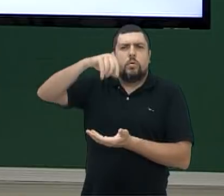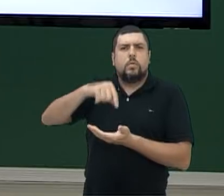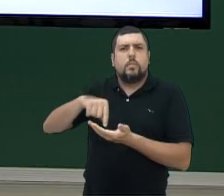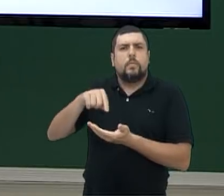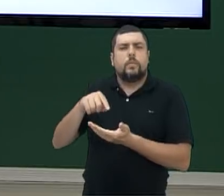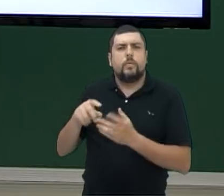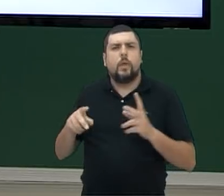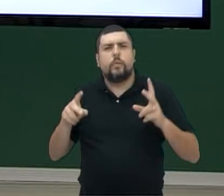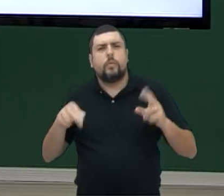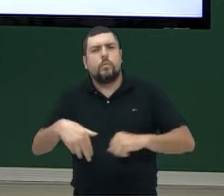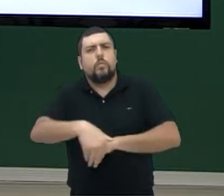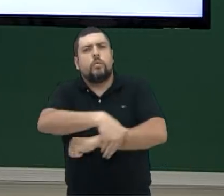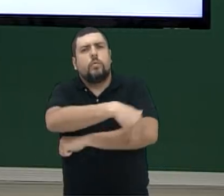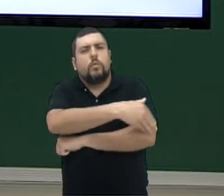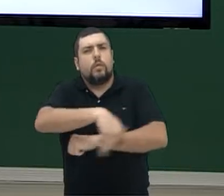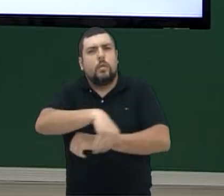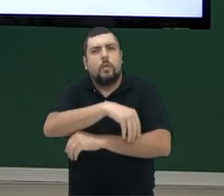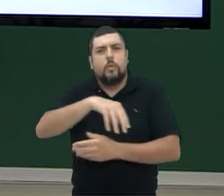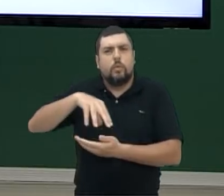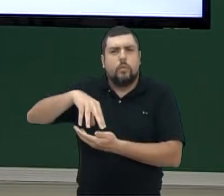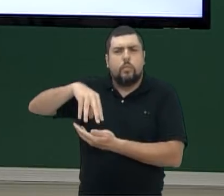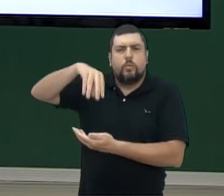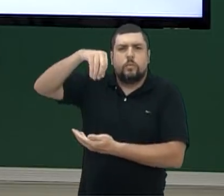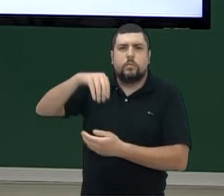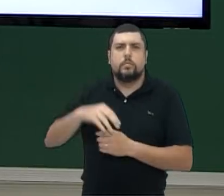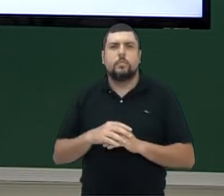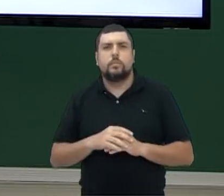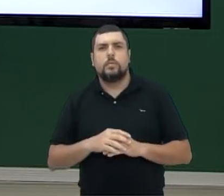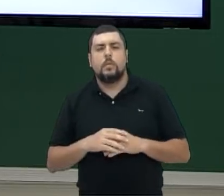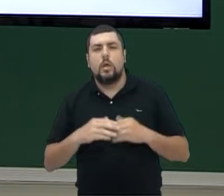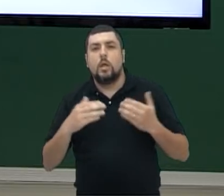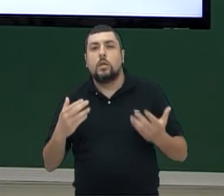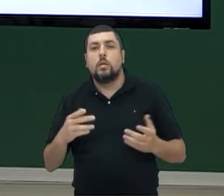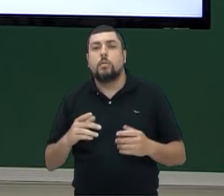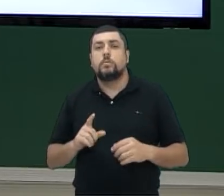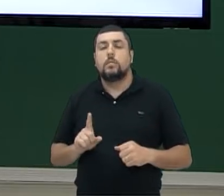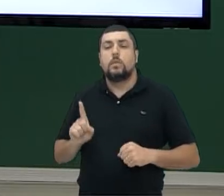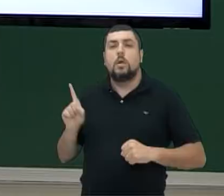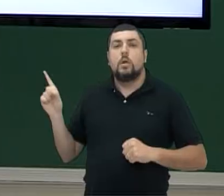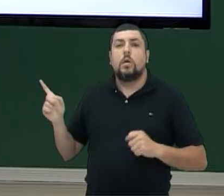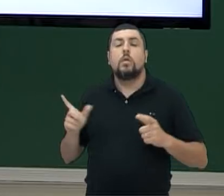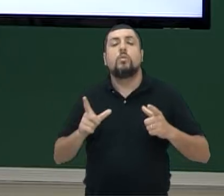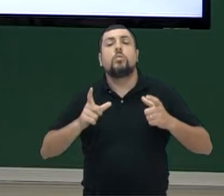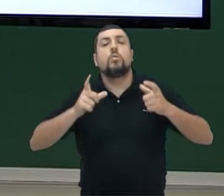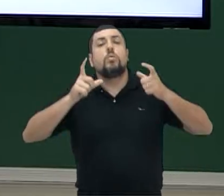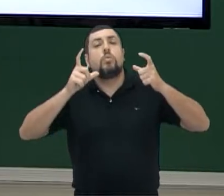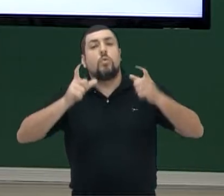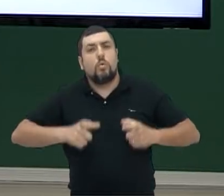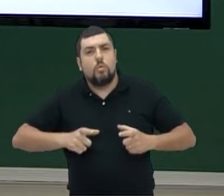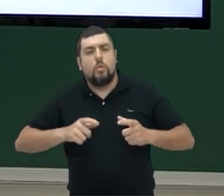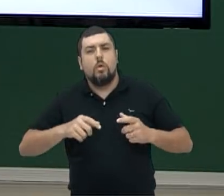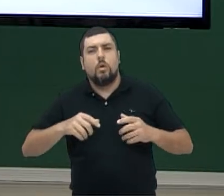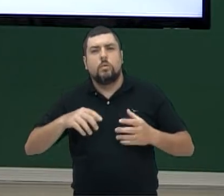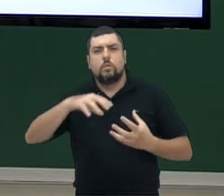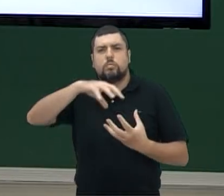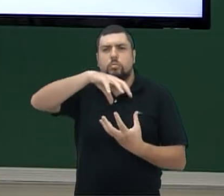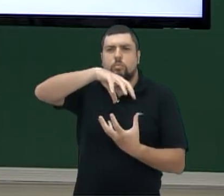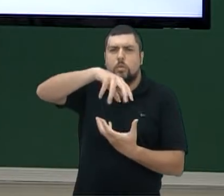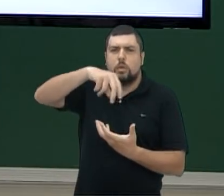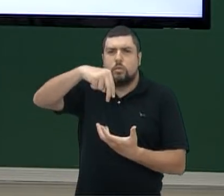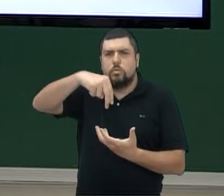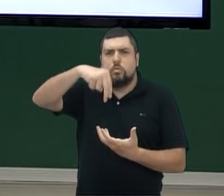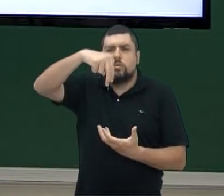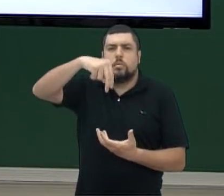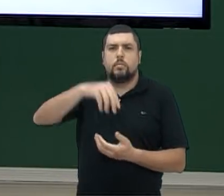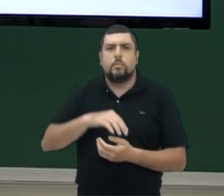vegetação proveniente da onde? Das regiões nortes do nosso planeta, das áreas, principalmente na América, da